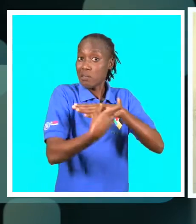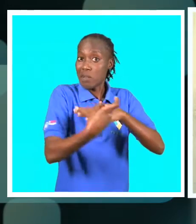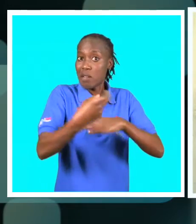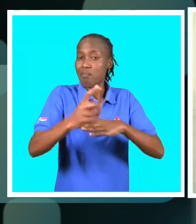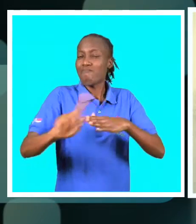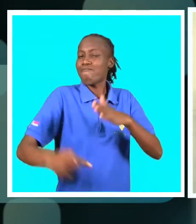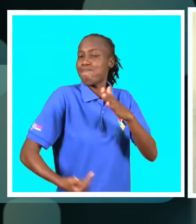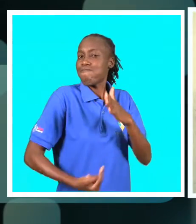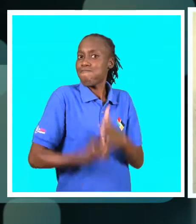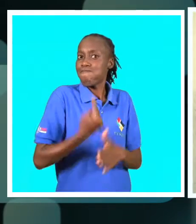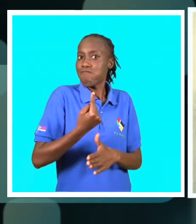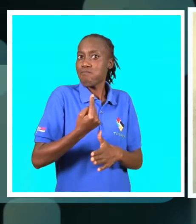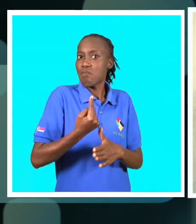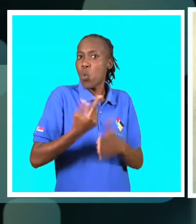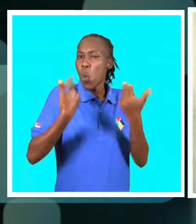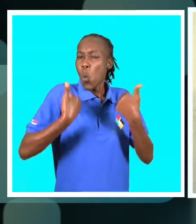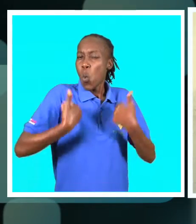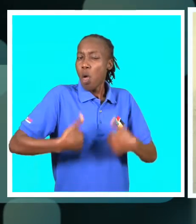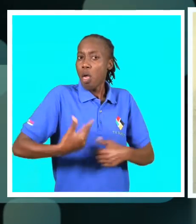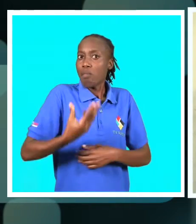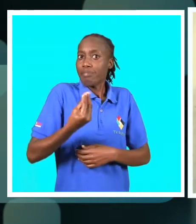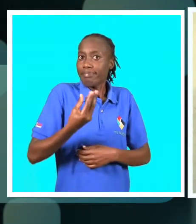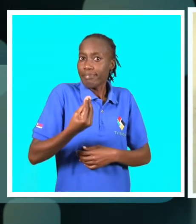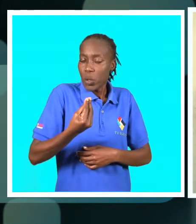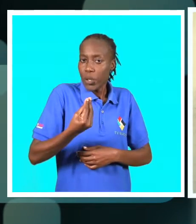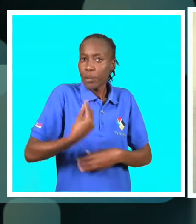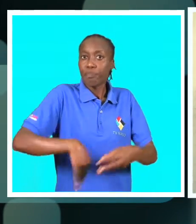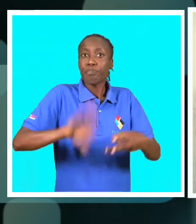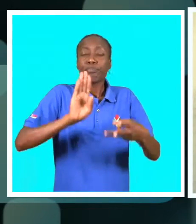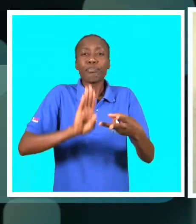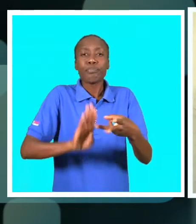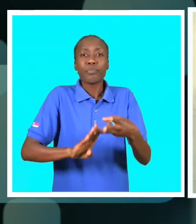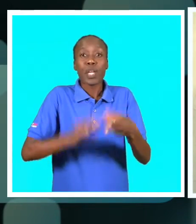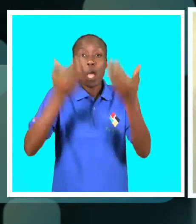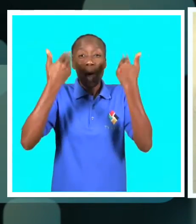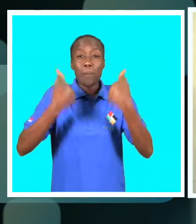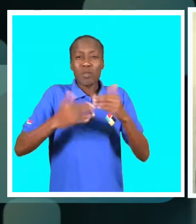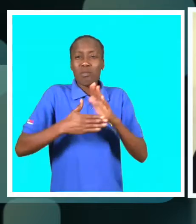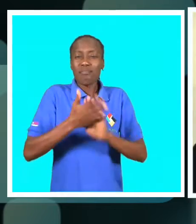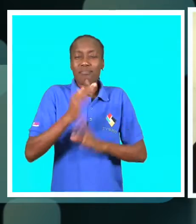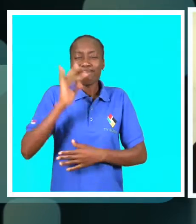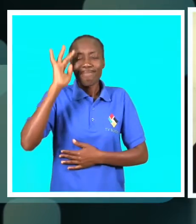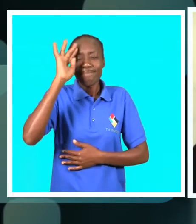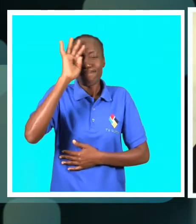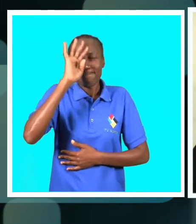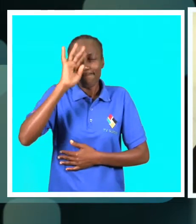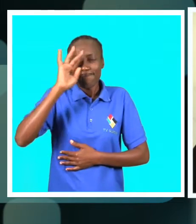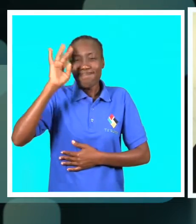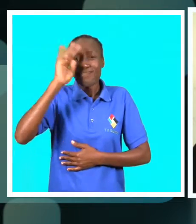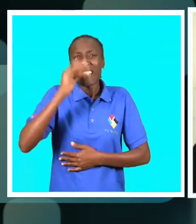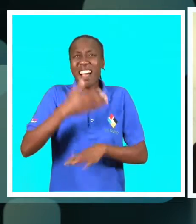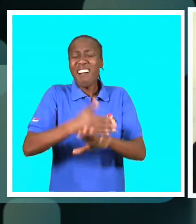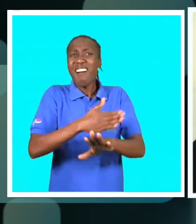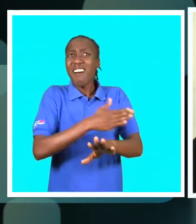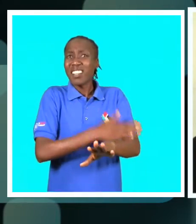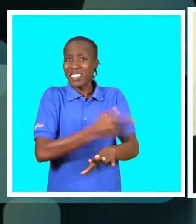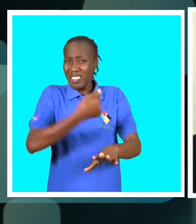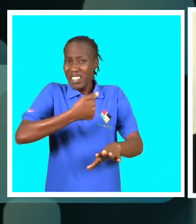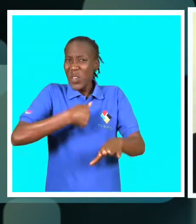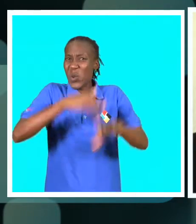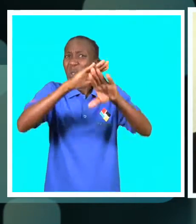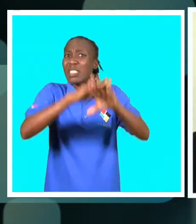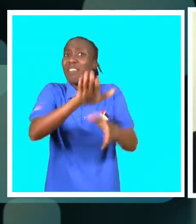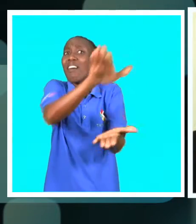semanas para começar os primeiros sintomas. Praticamente, a pessoa vai imaginar onde